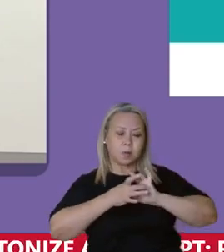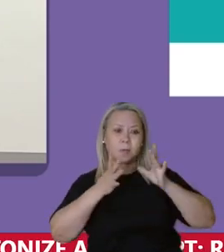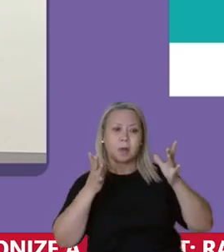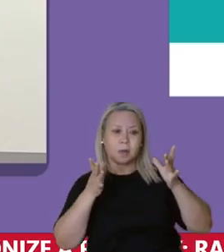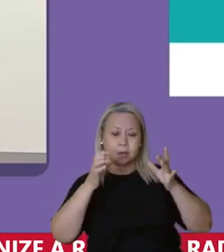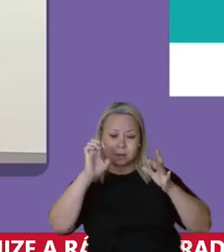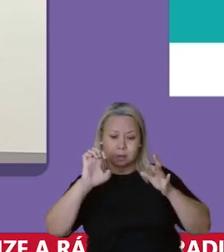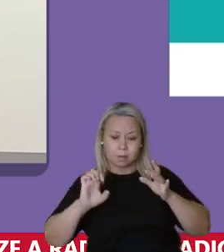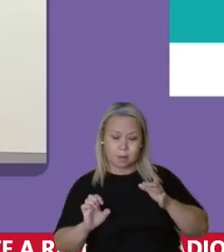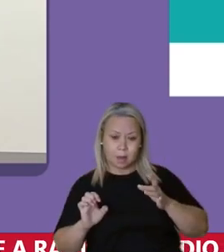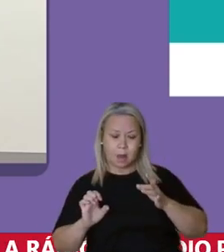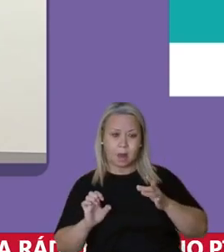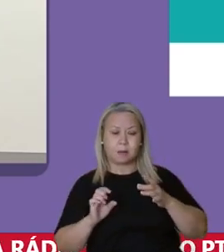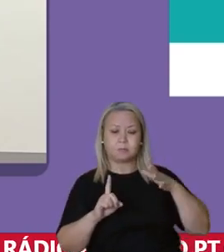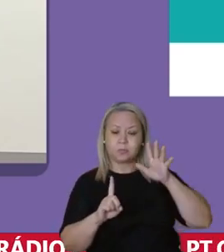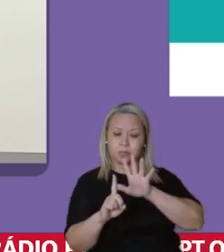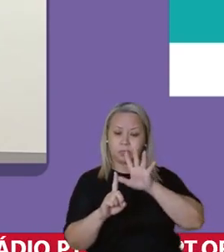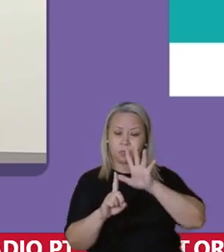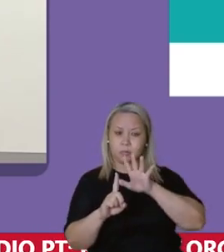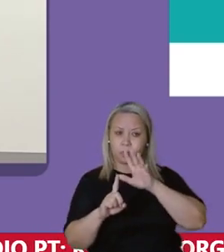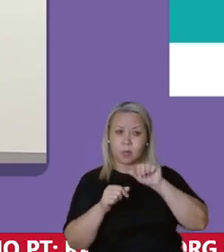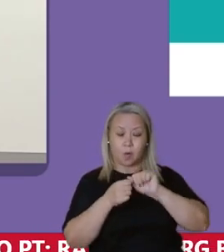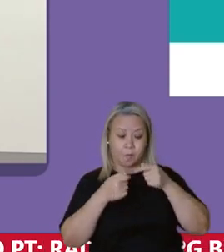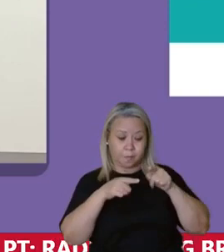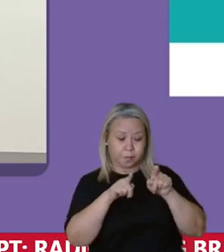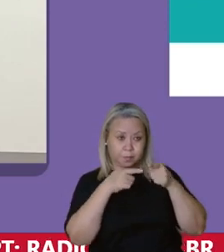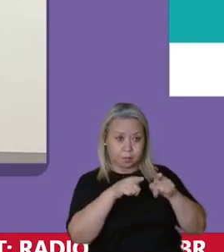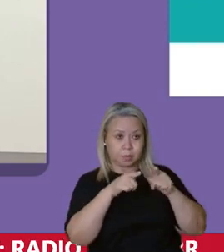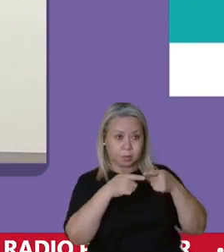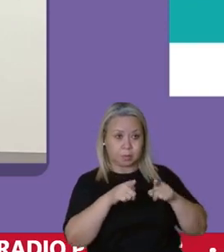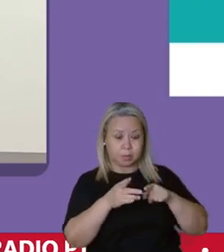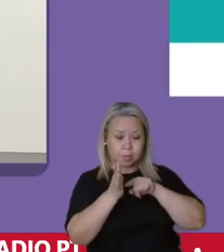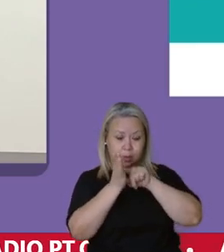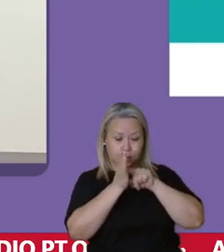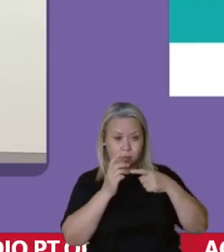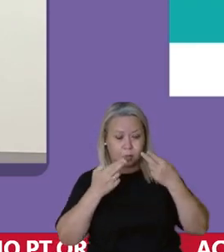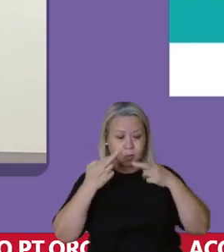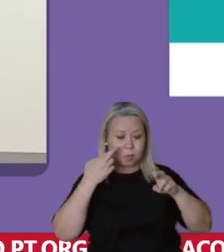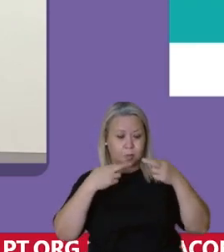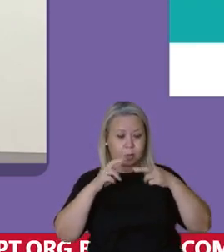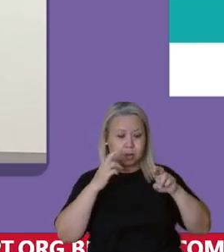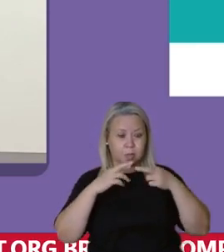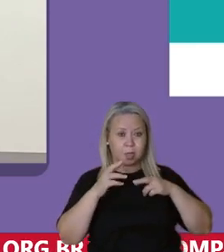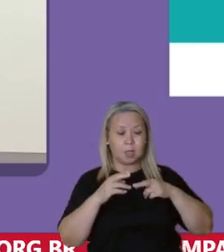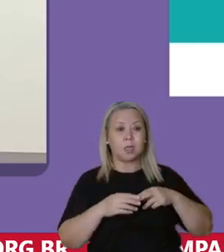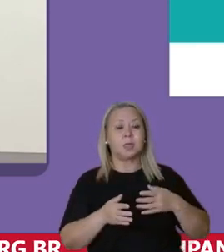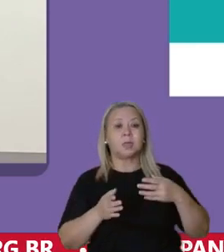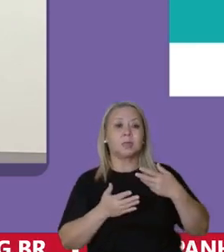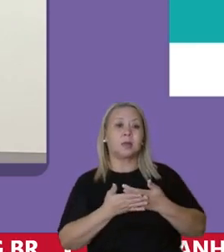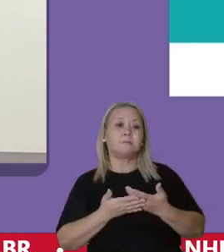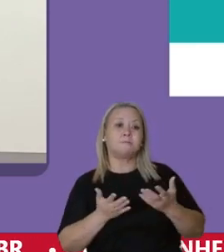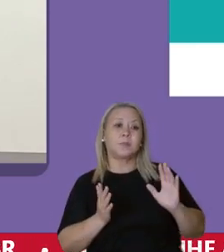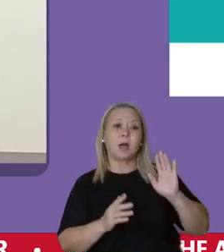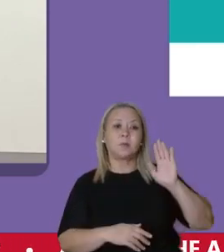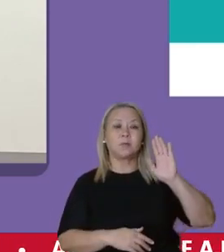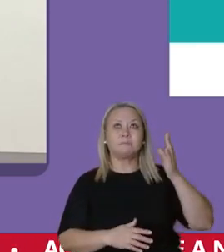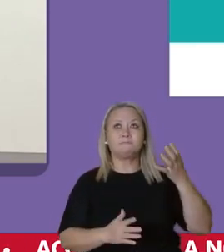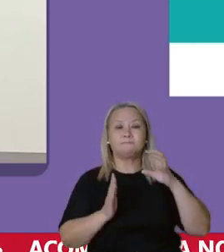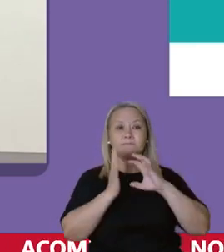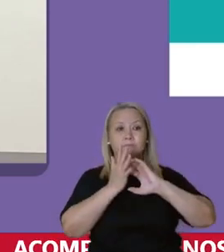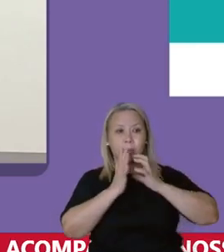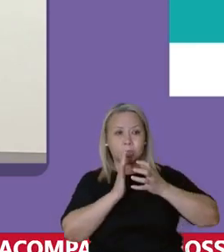libertária, contestando, fazendo uma crítica aos partidos comunistas tradicionais e